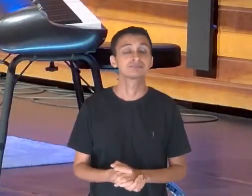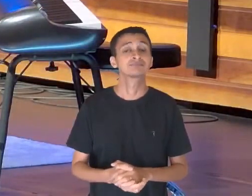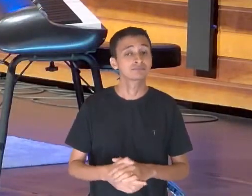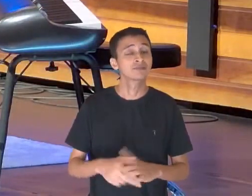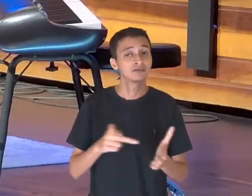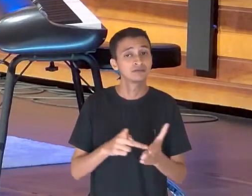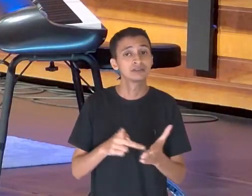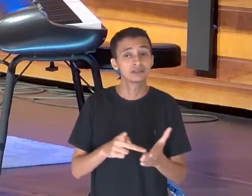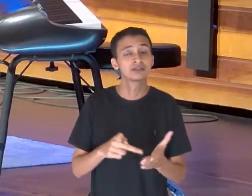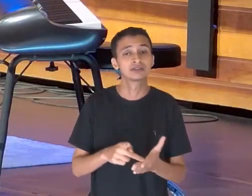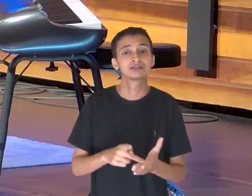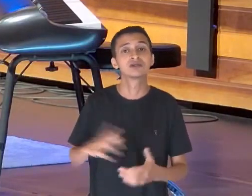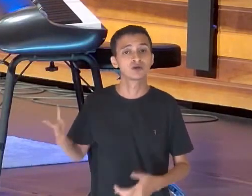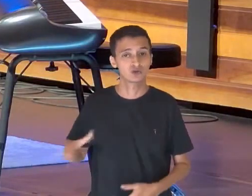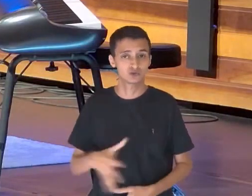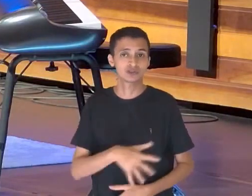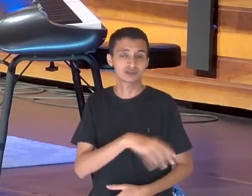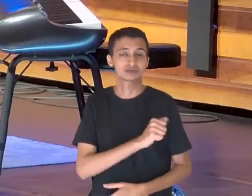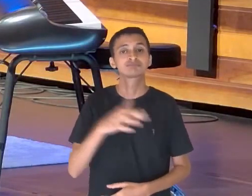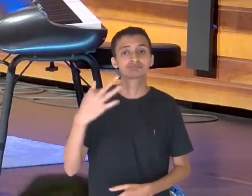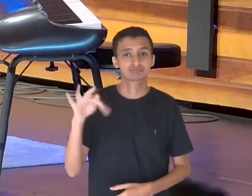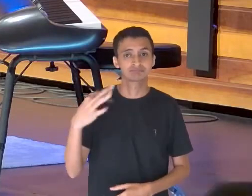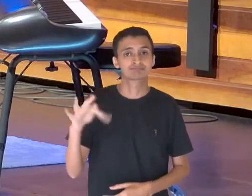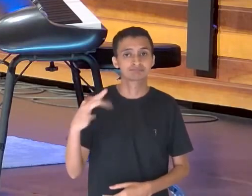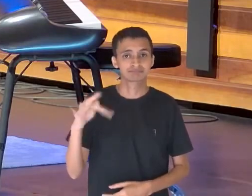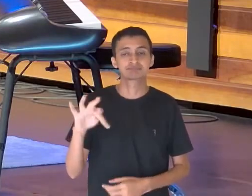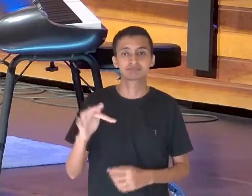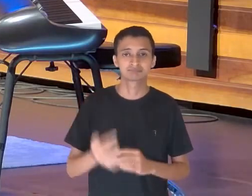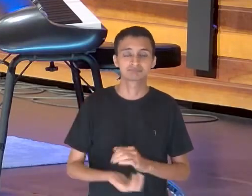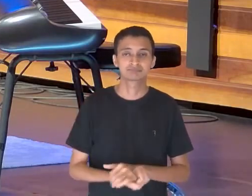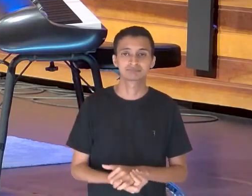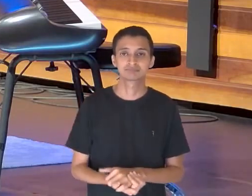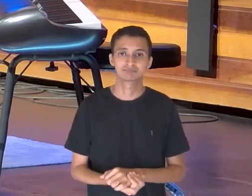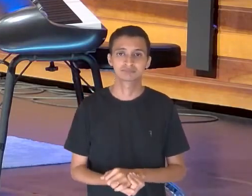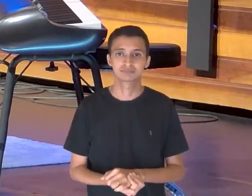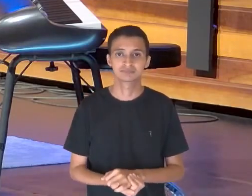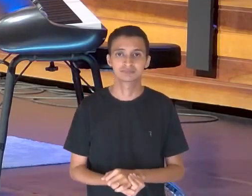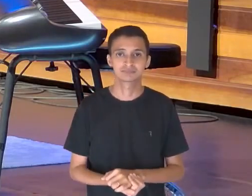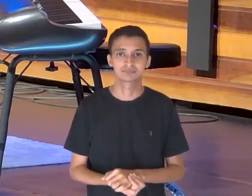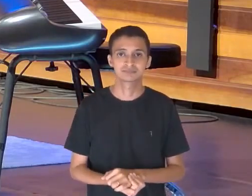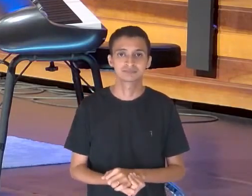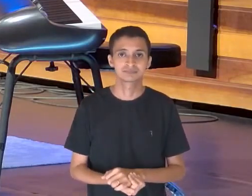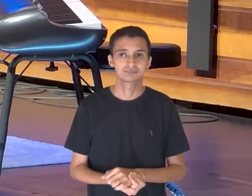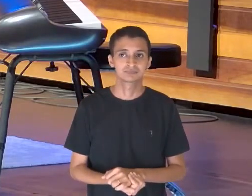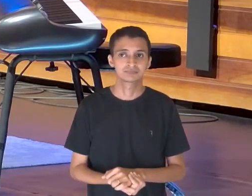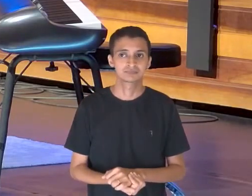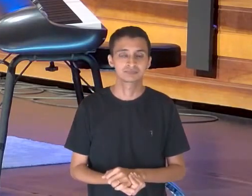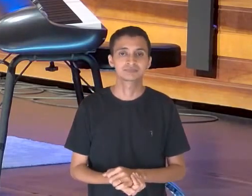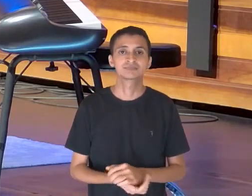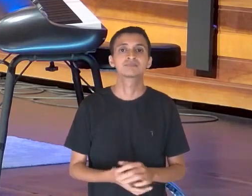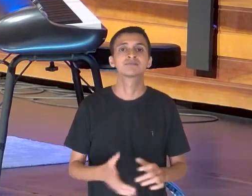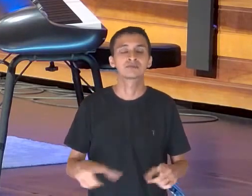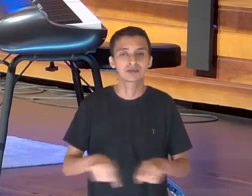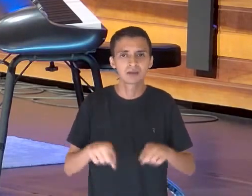um adorador. Ele é um pregador.